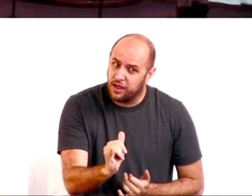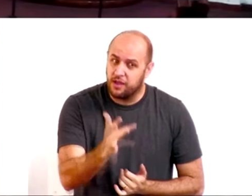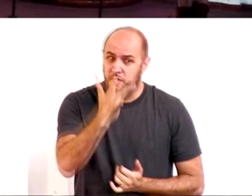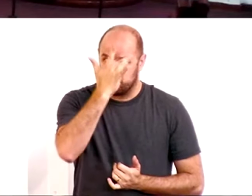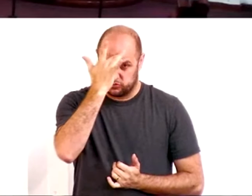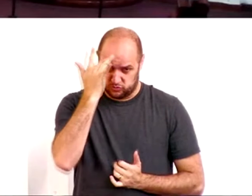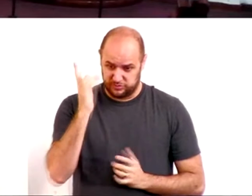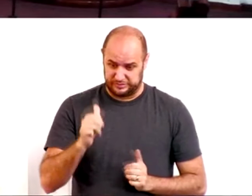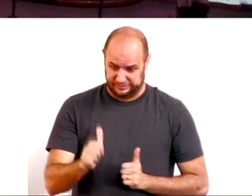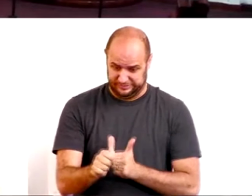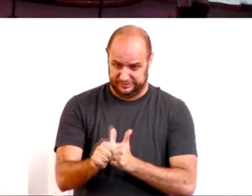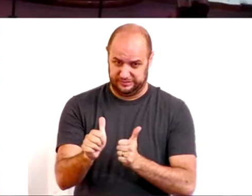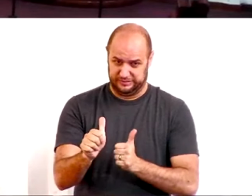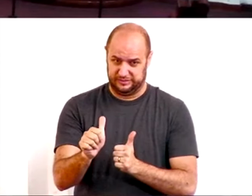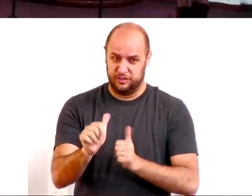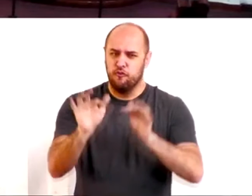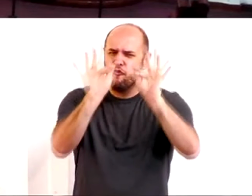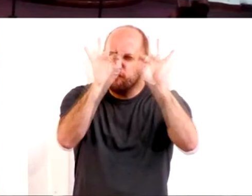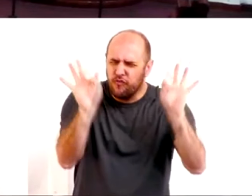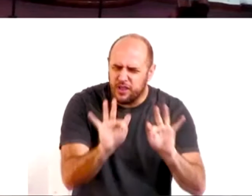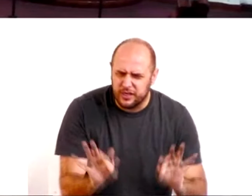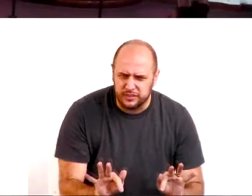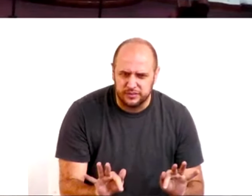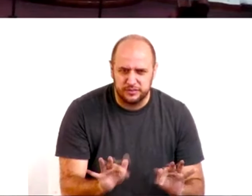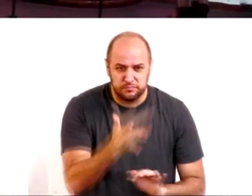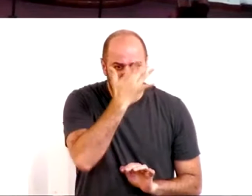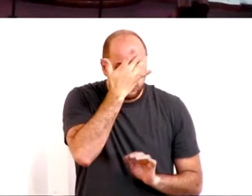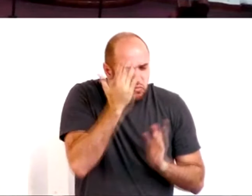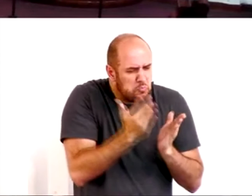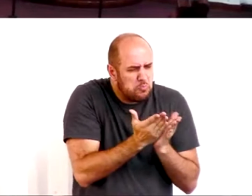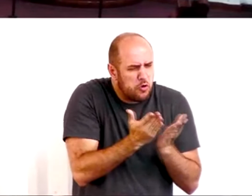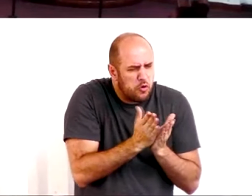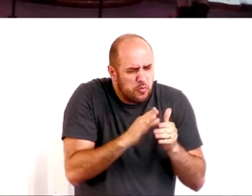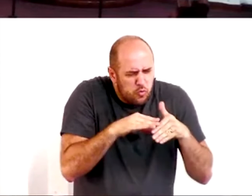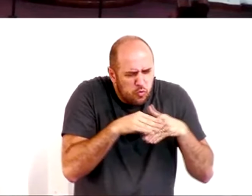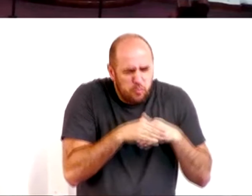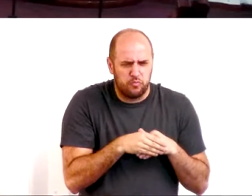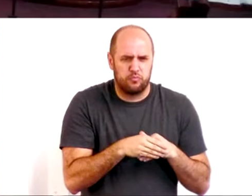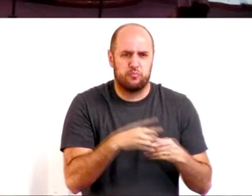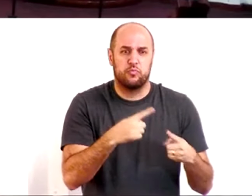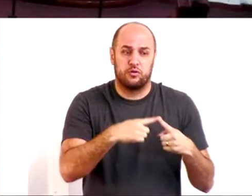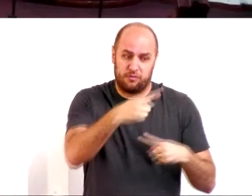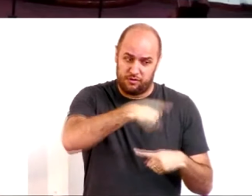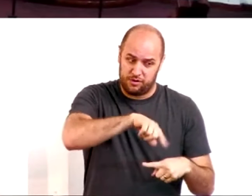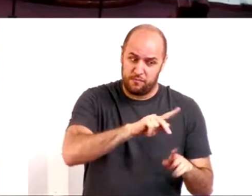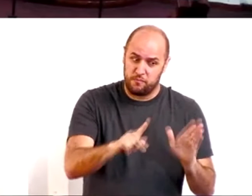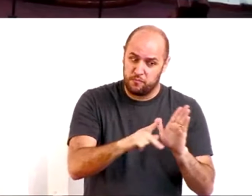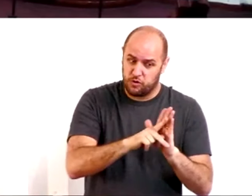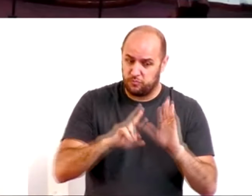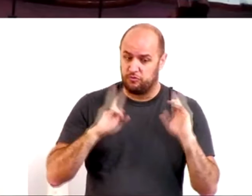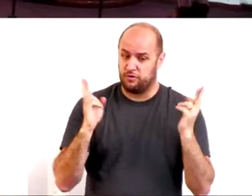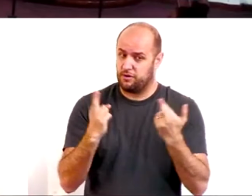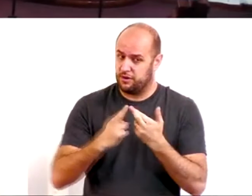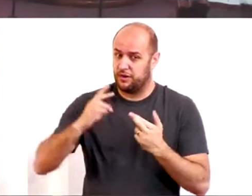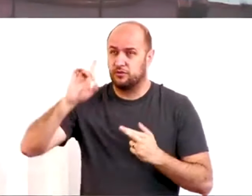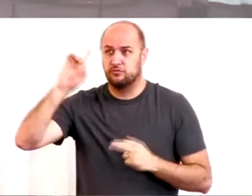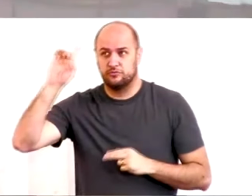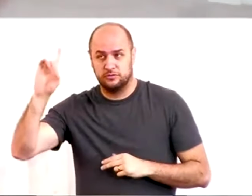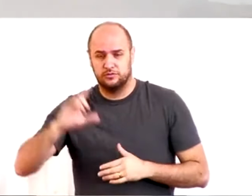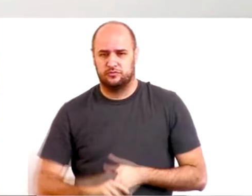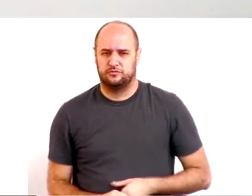os pobres ou humildes de espírito, porque deles é o reino dos céus. Felizes são